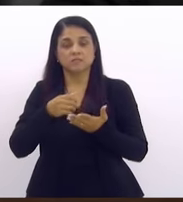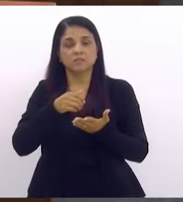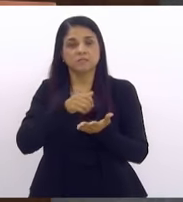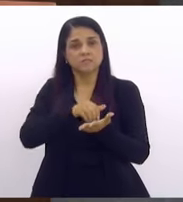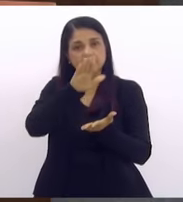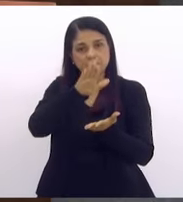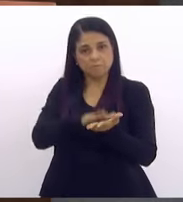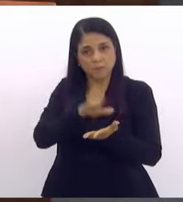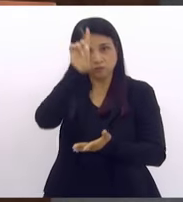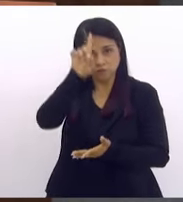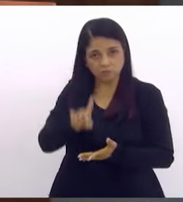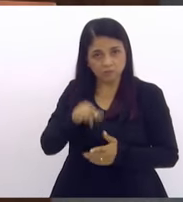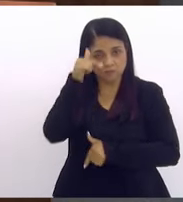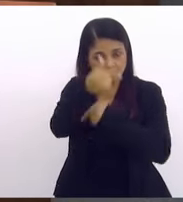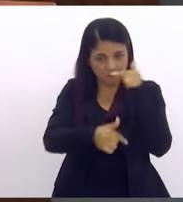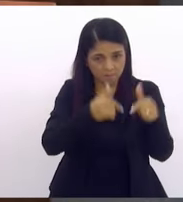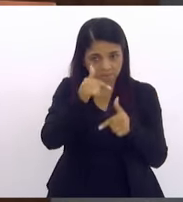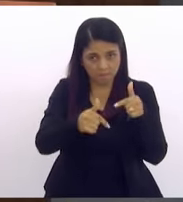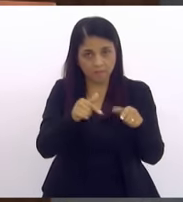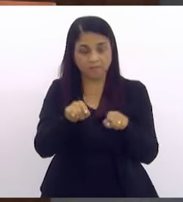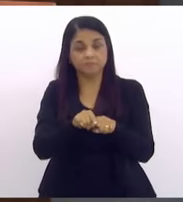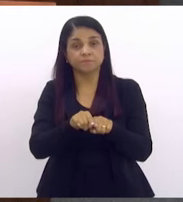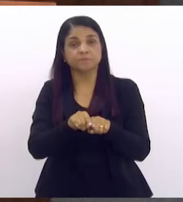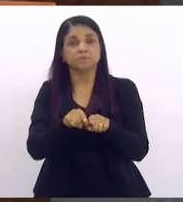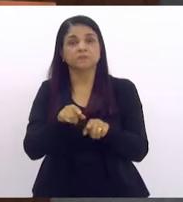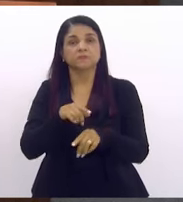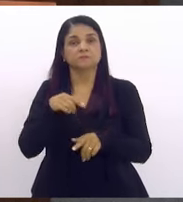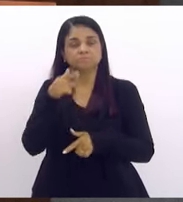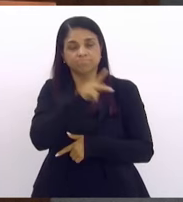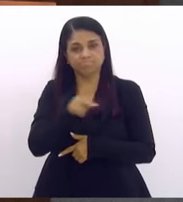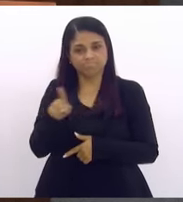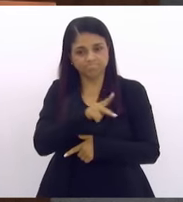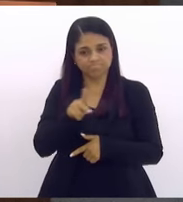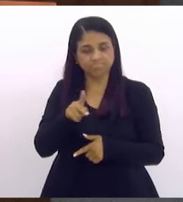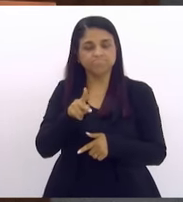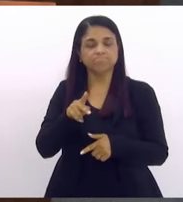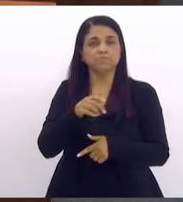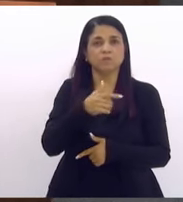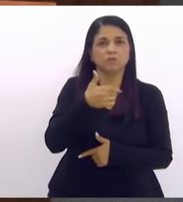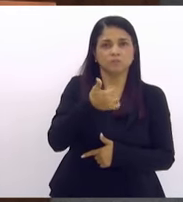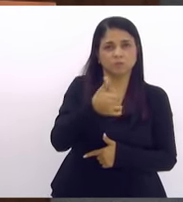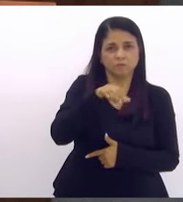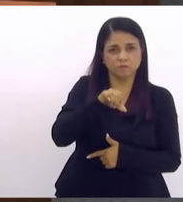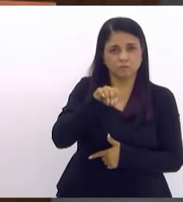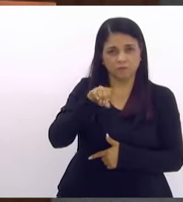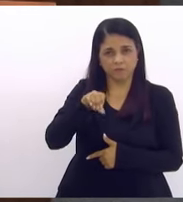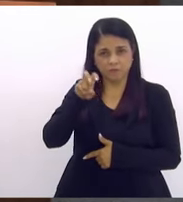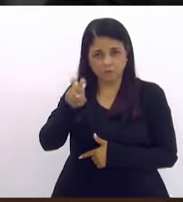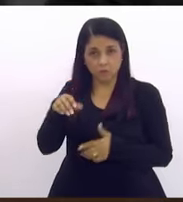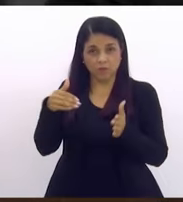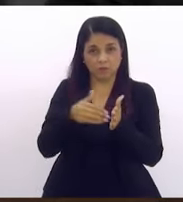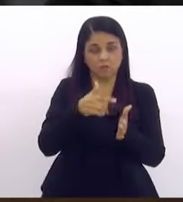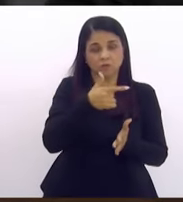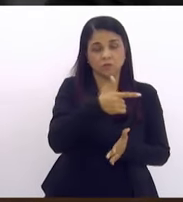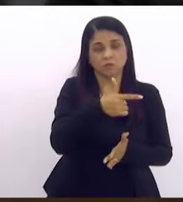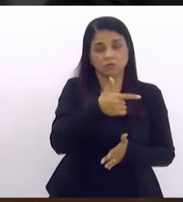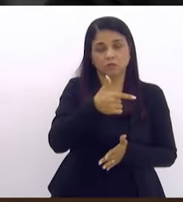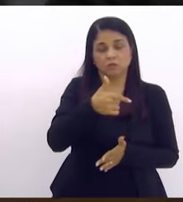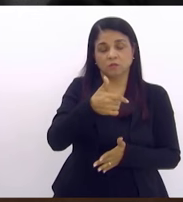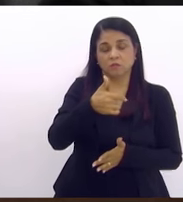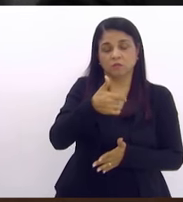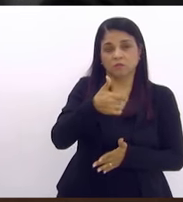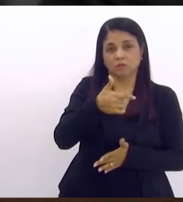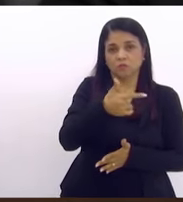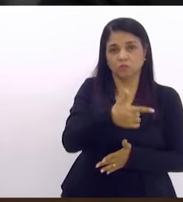ao trabalho exerceu o magistério como professor de direito do trabalho da uf de 95 a 2023 professor do